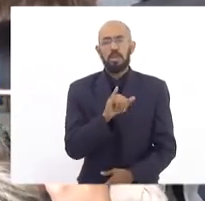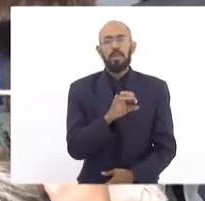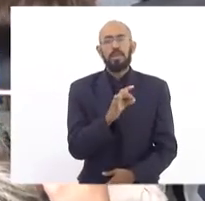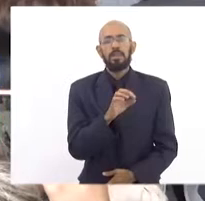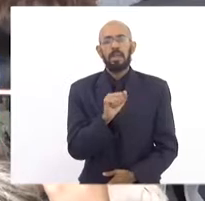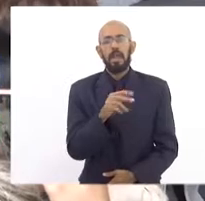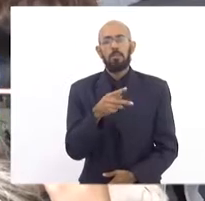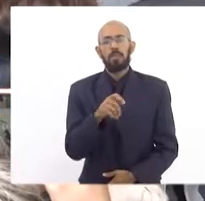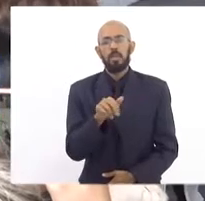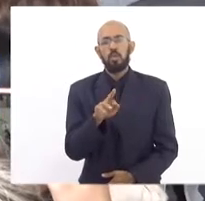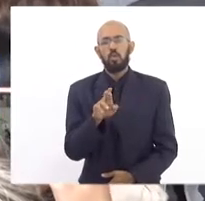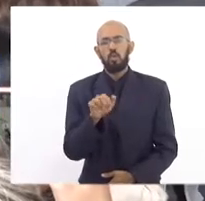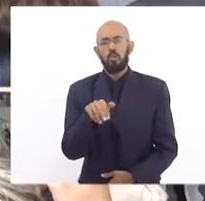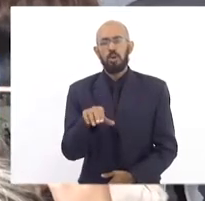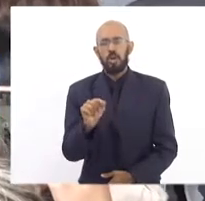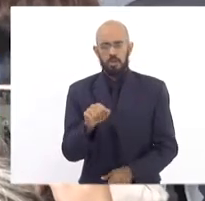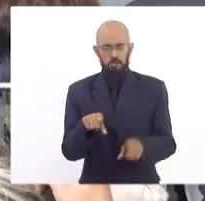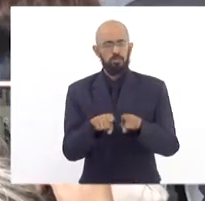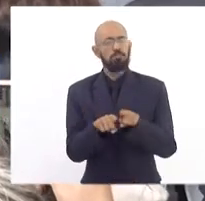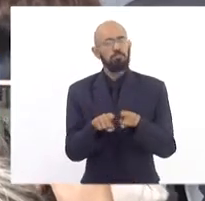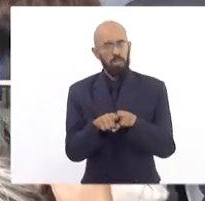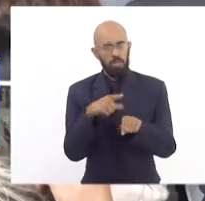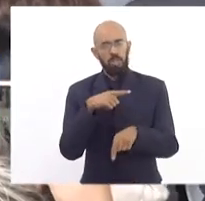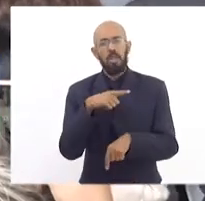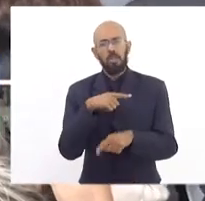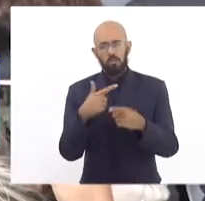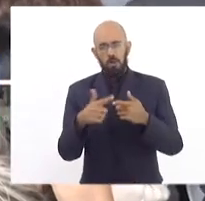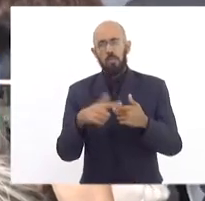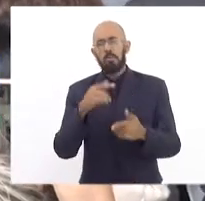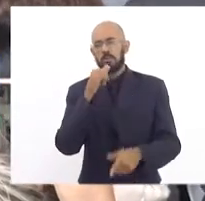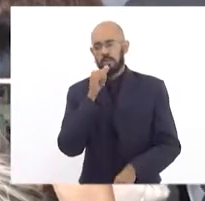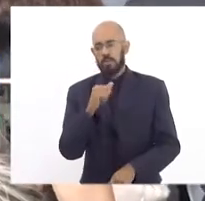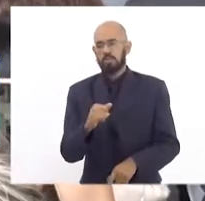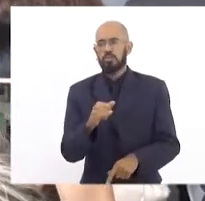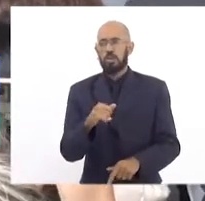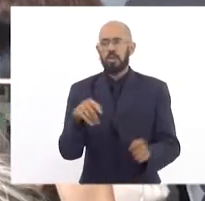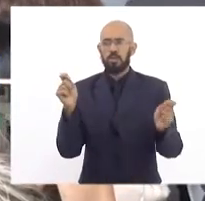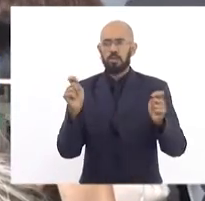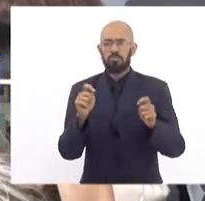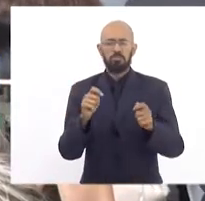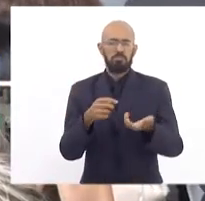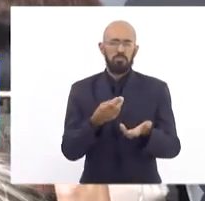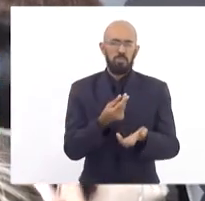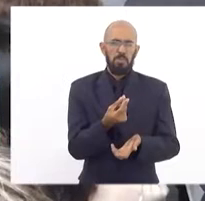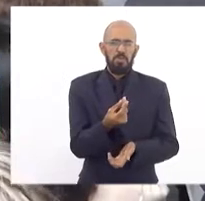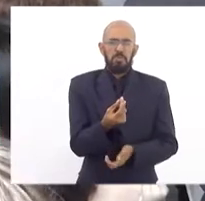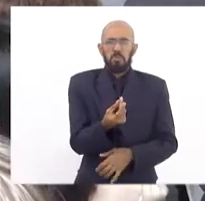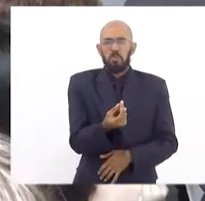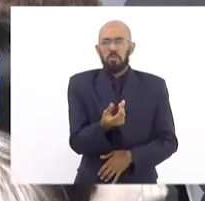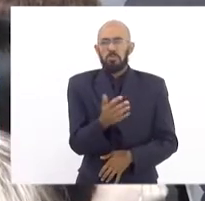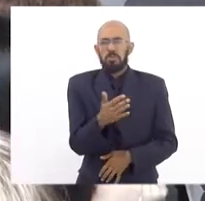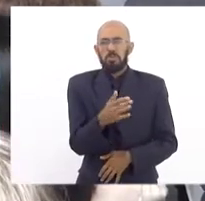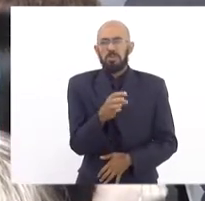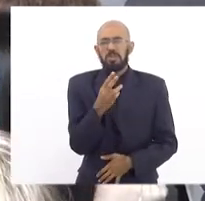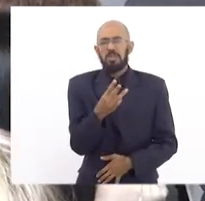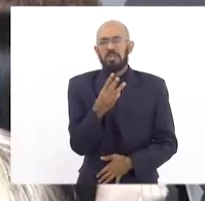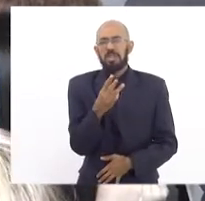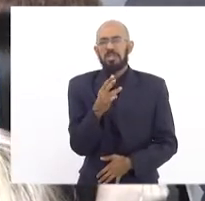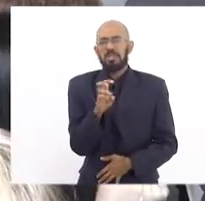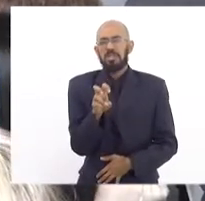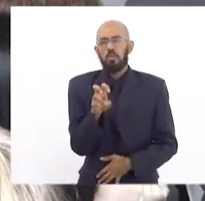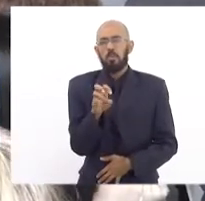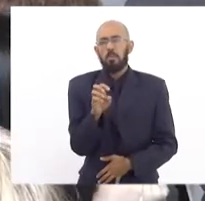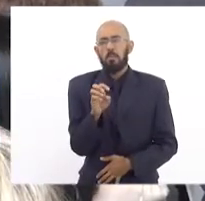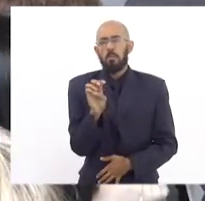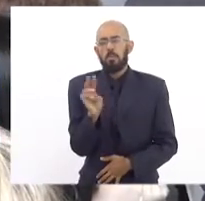energia. Custa lá, Sérgio, para fazer subestação, mais 35 milhões de reais foi